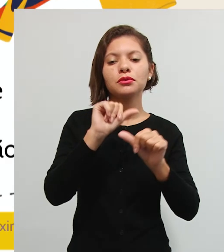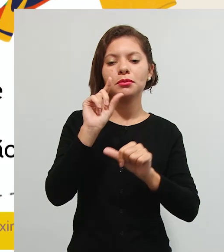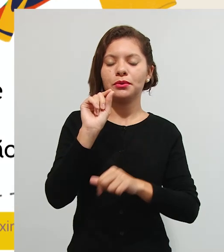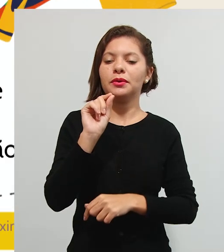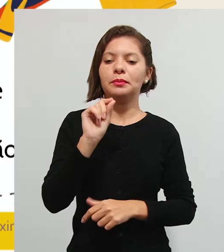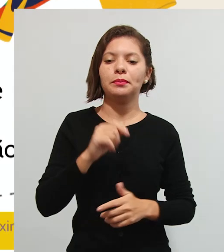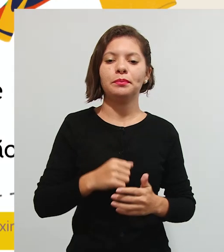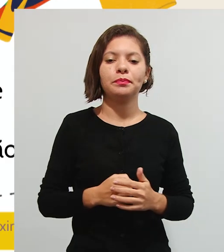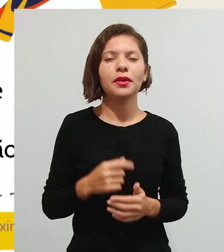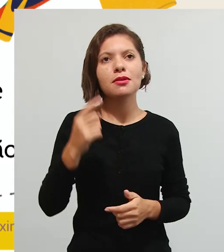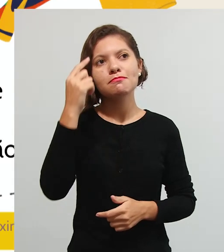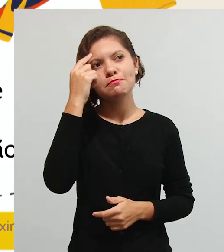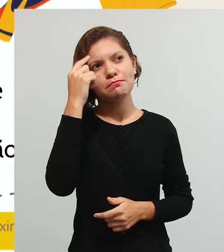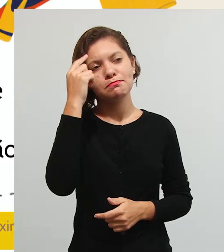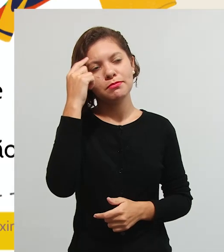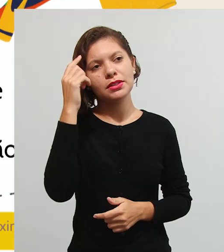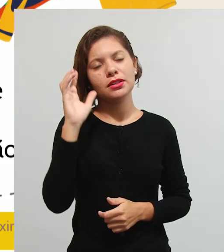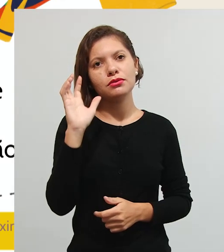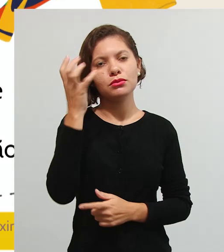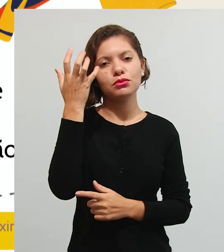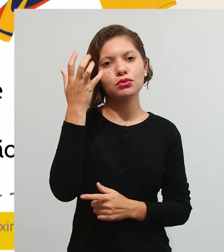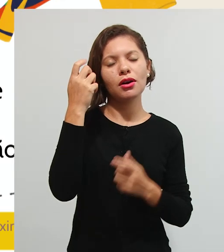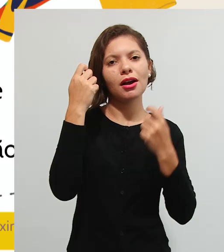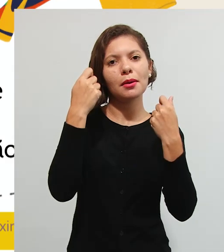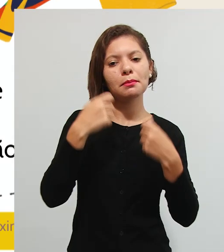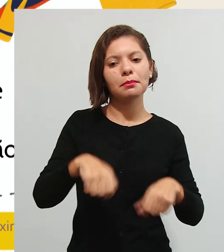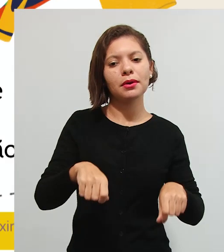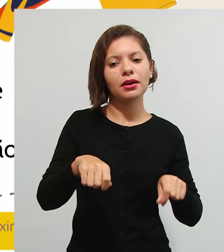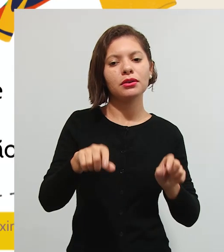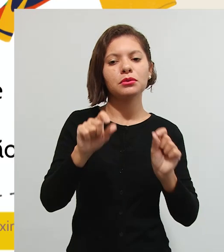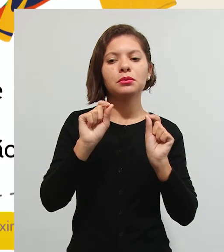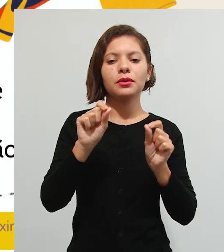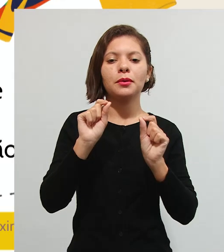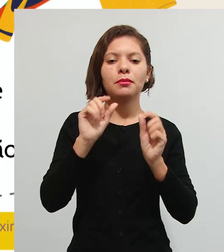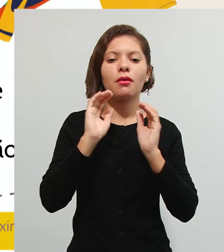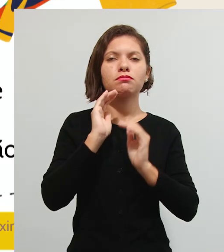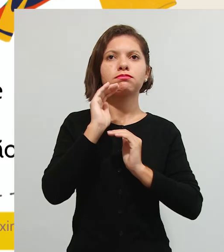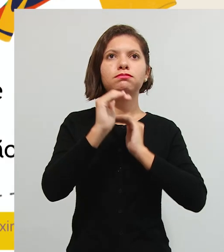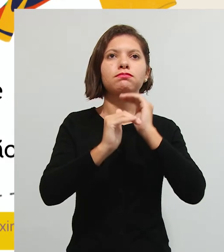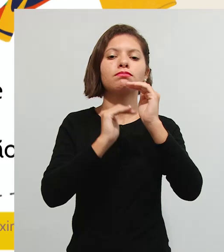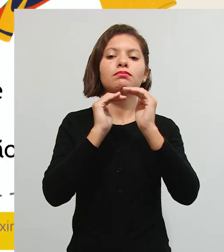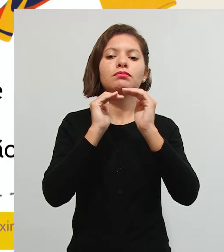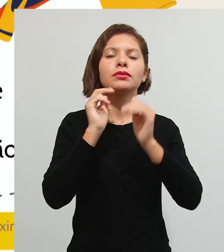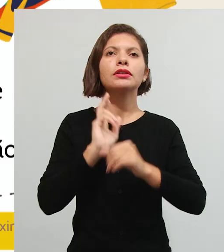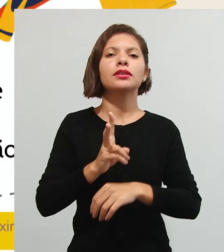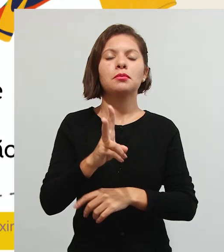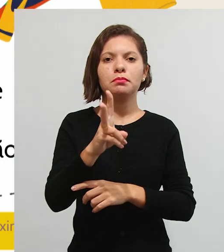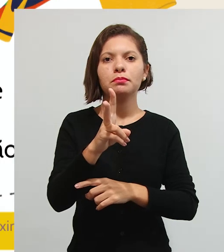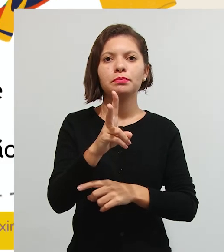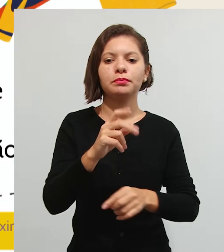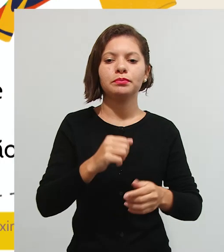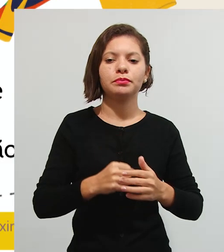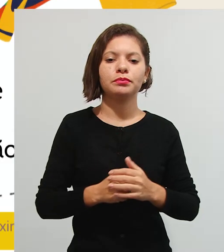famílias ou com os responsáveis e para eles. Se for material didático, vai ser com